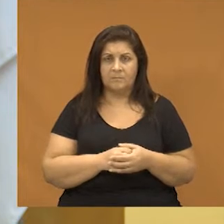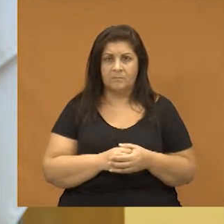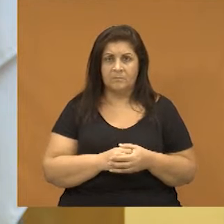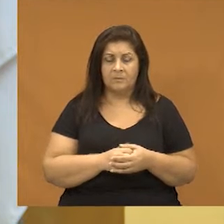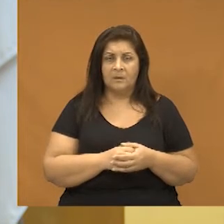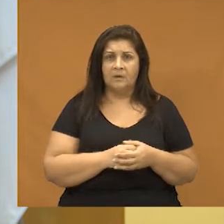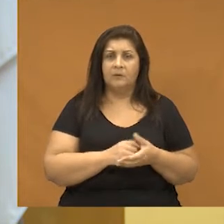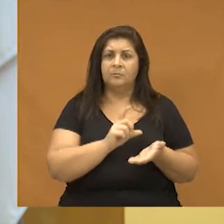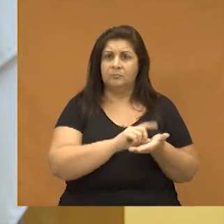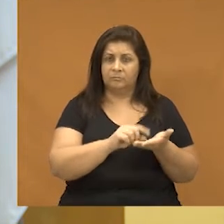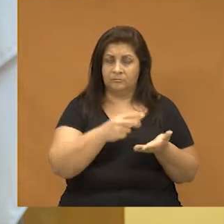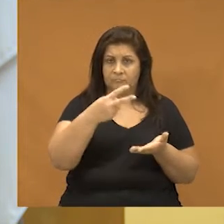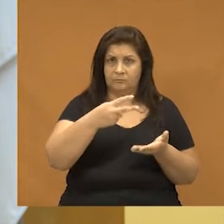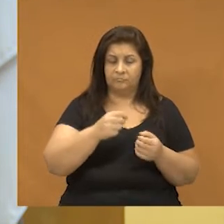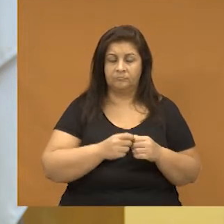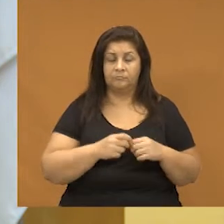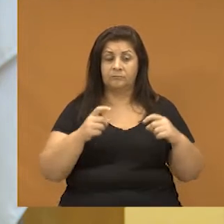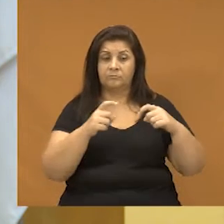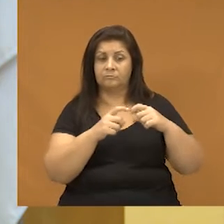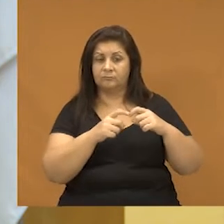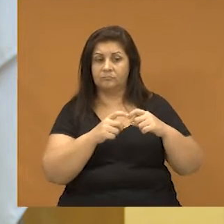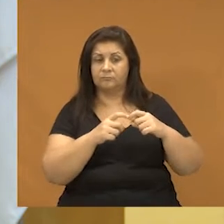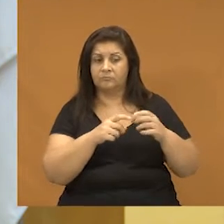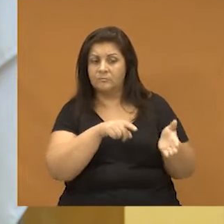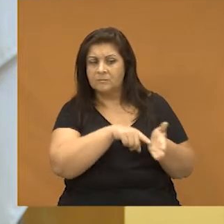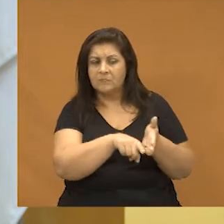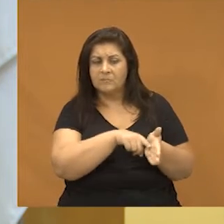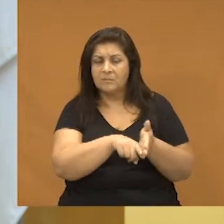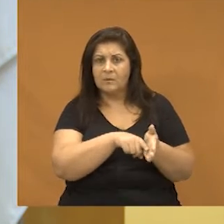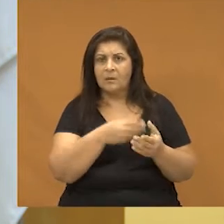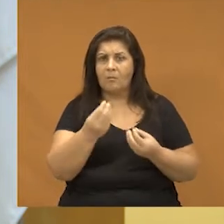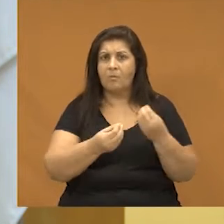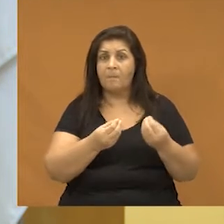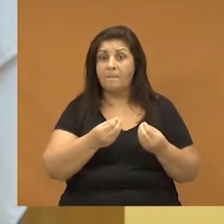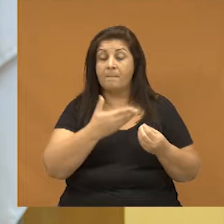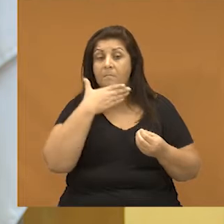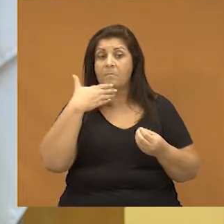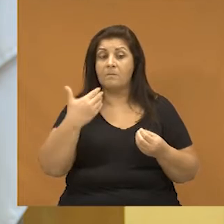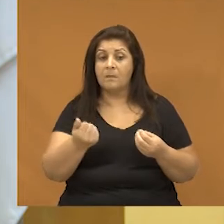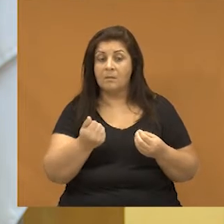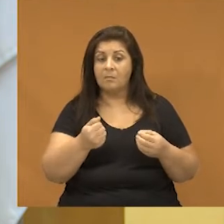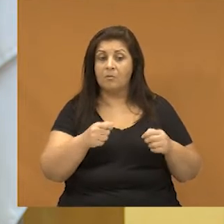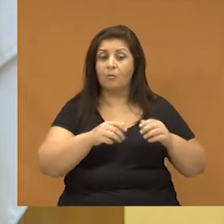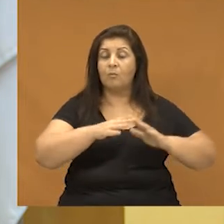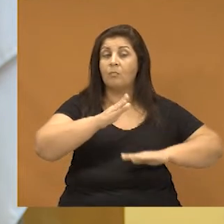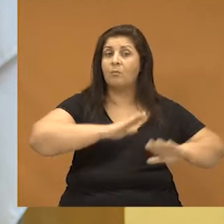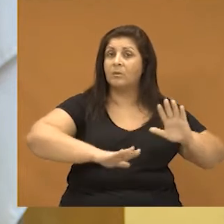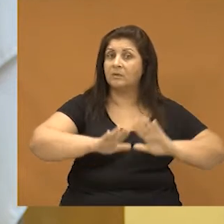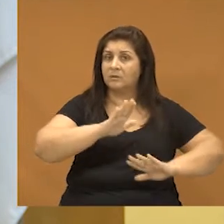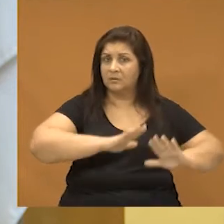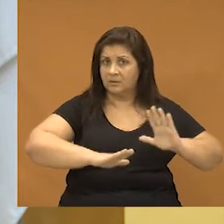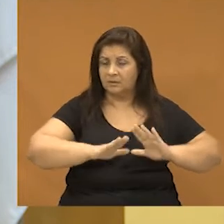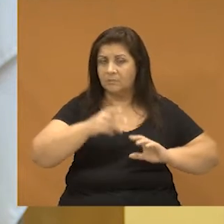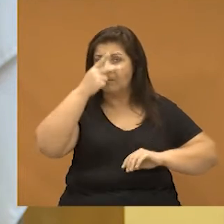artigo 2º, o médico regulador avaliará o melhor procedimento para o paciente e a